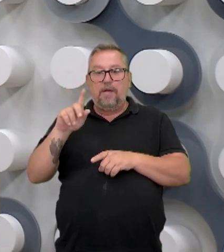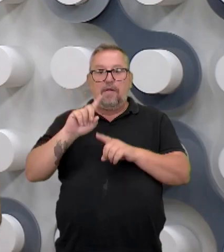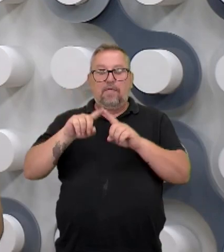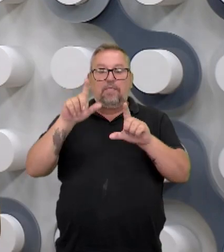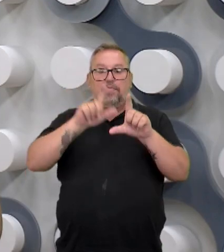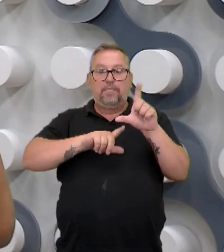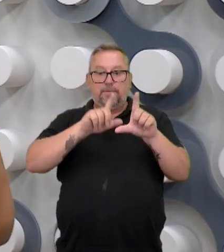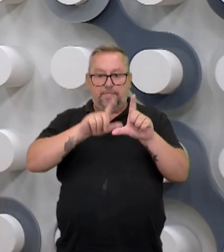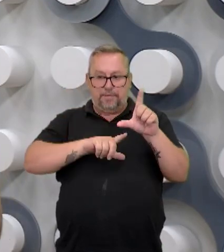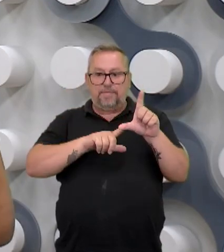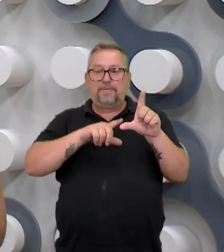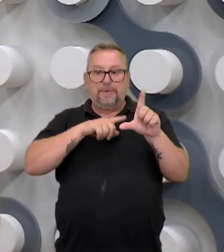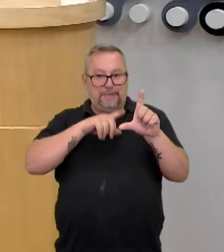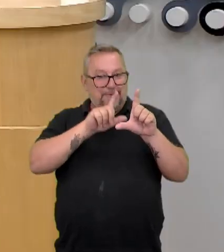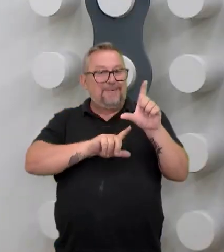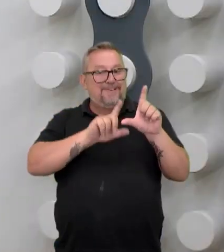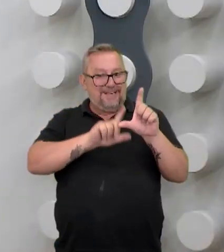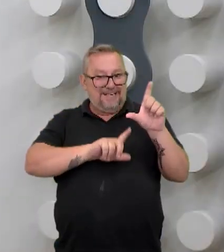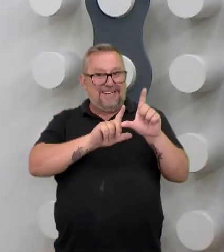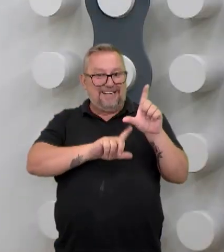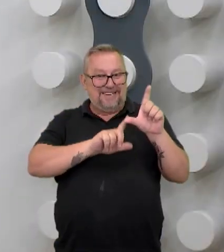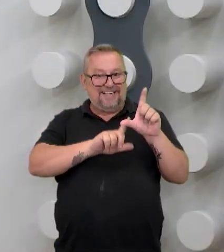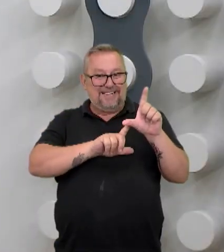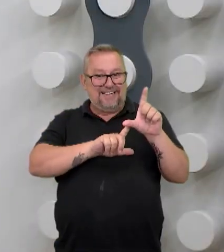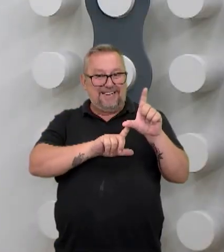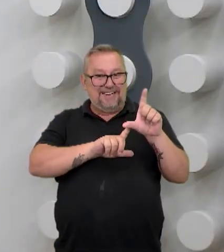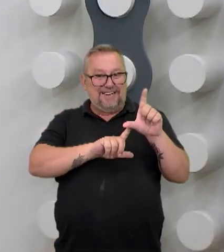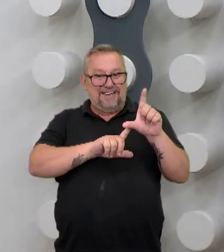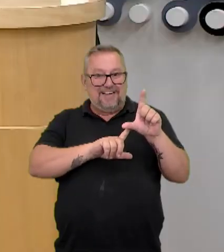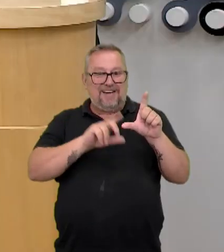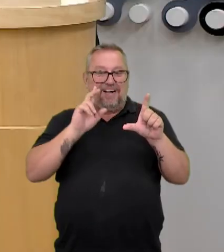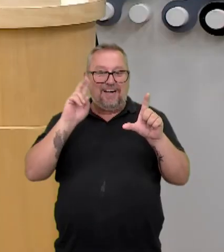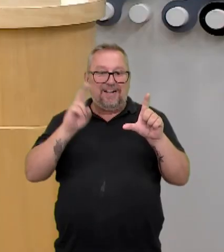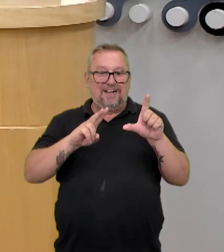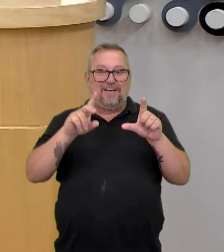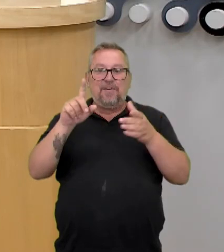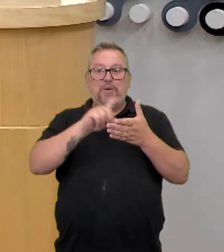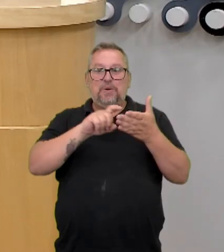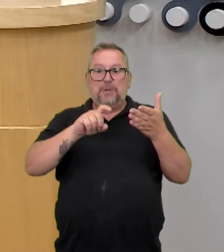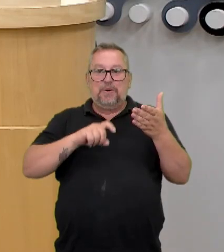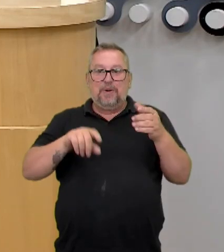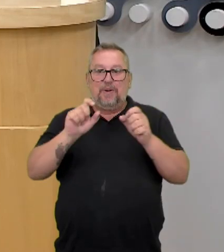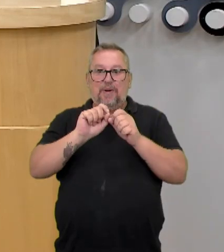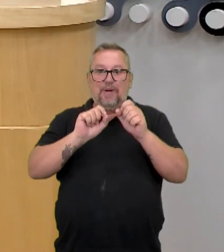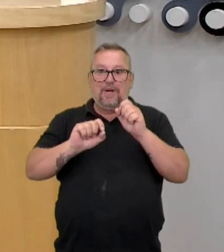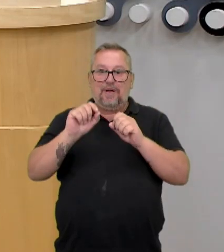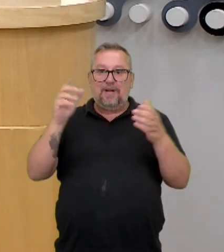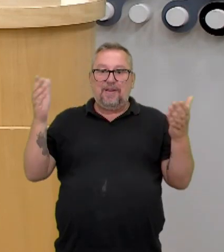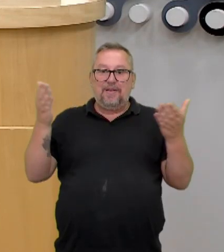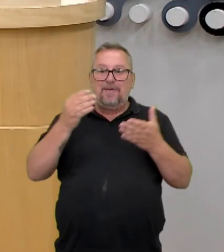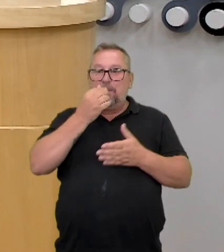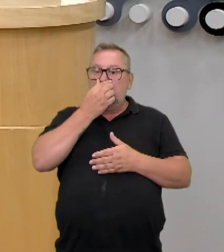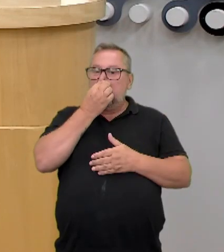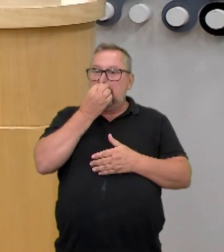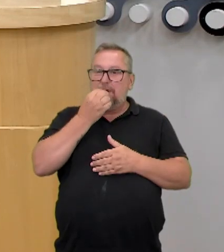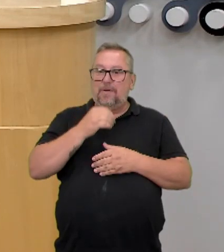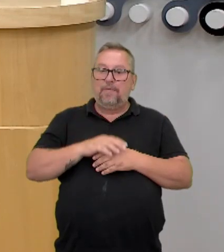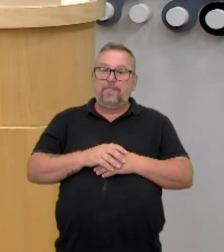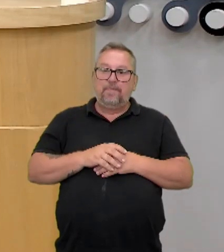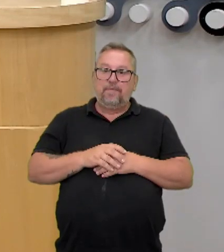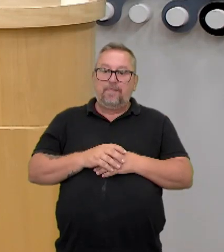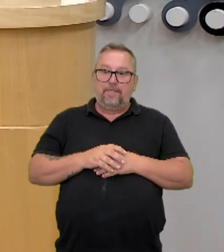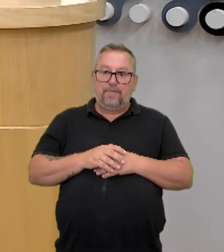Porque a imprensa... porque foi que criou a impressora, entre aspas, né? Um termo anacrônico, né? Que não é impressora, mas